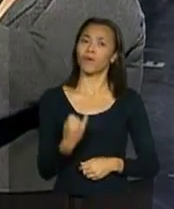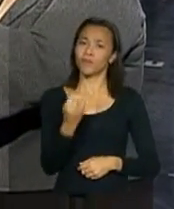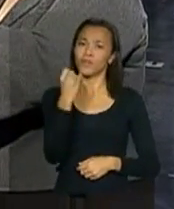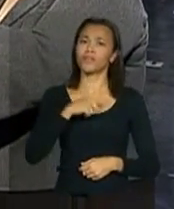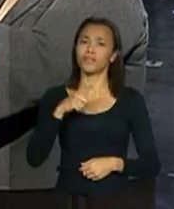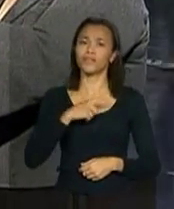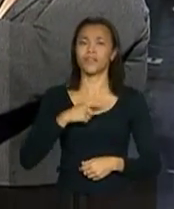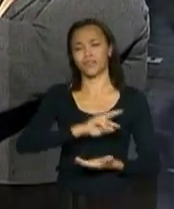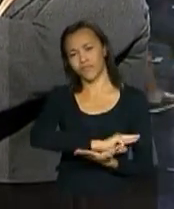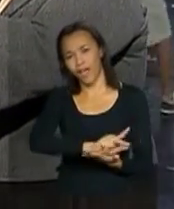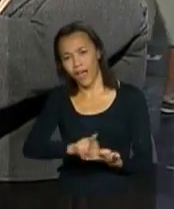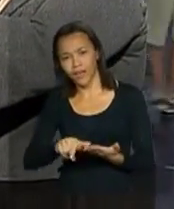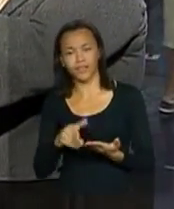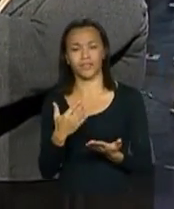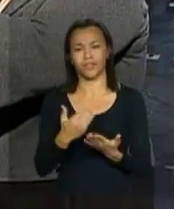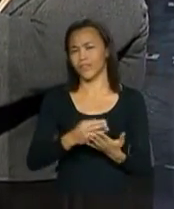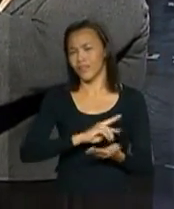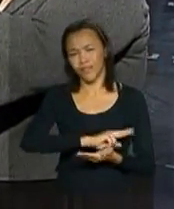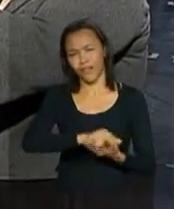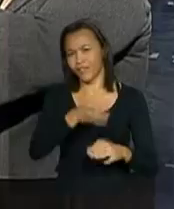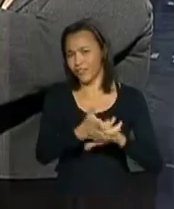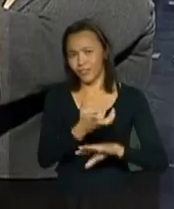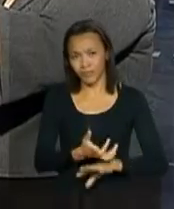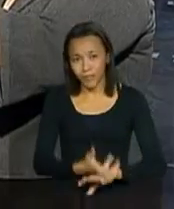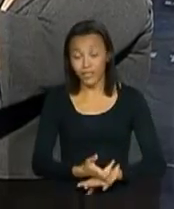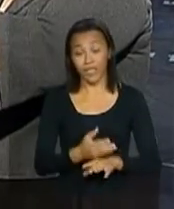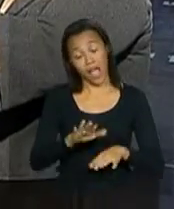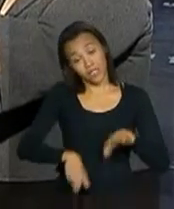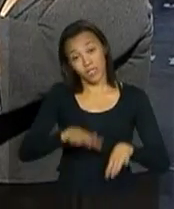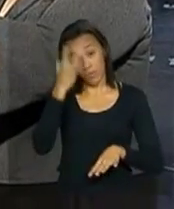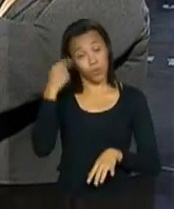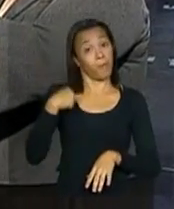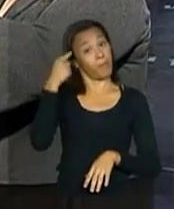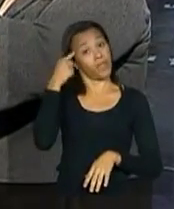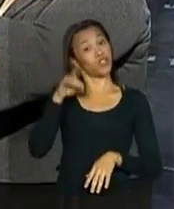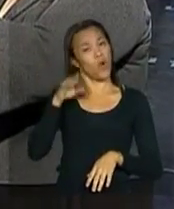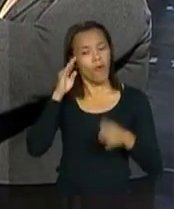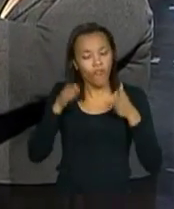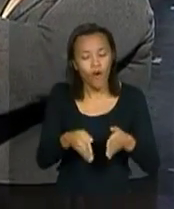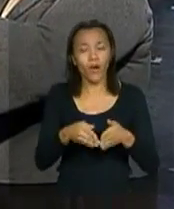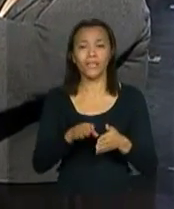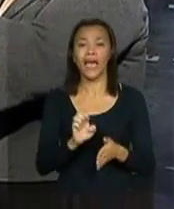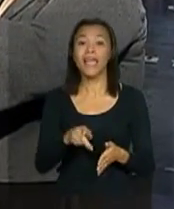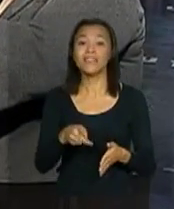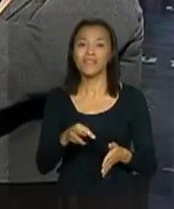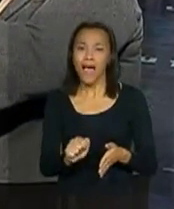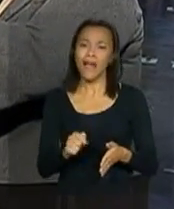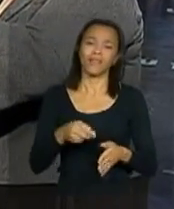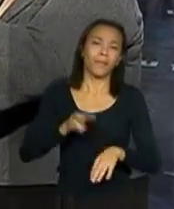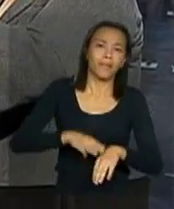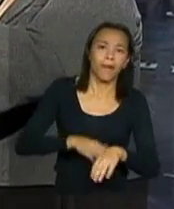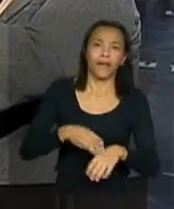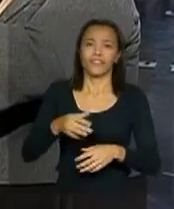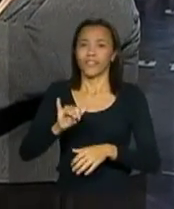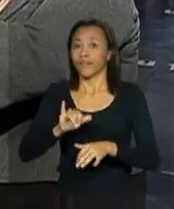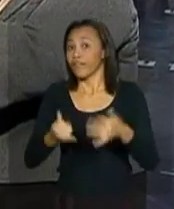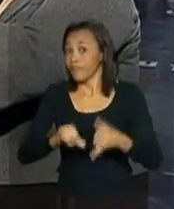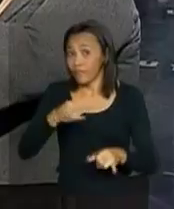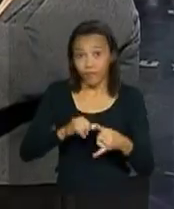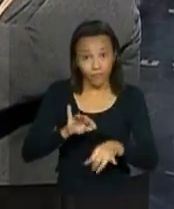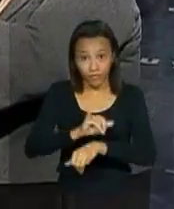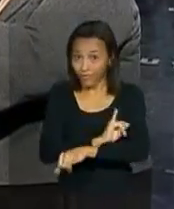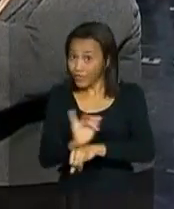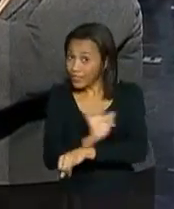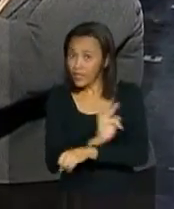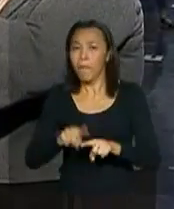essas atividades em sala de aula, nas diversas disciplinas. Porque às vezes tem pessoas que pensam só na área exata, física e matemática, mas não, pode ser usada